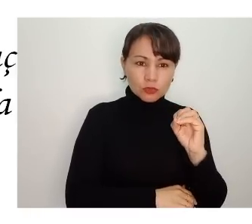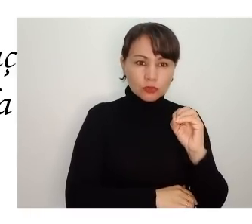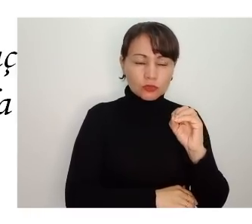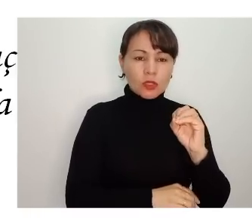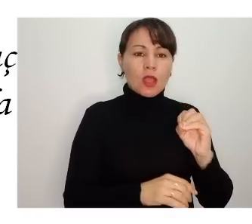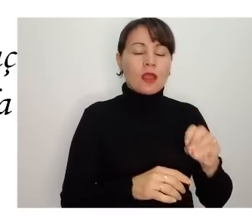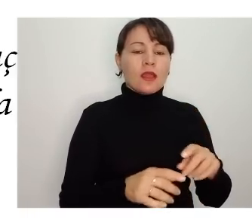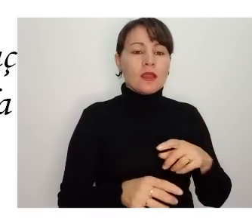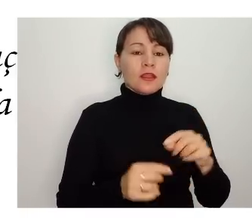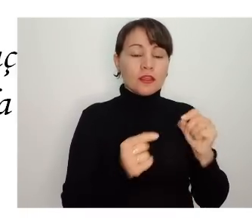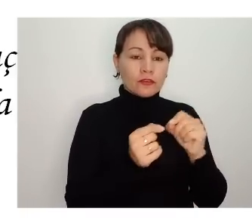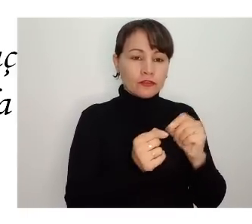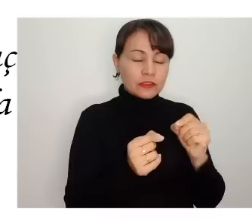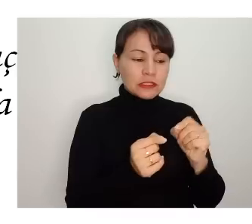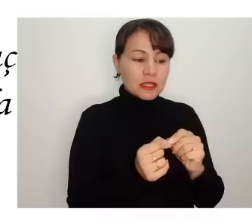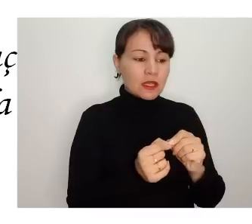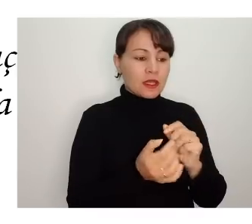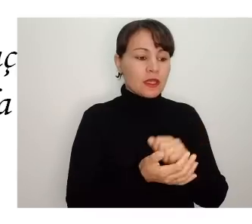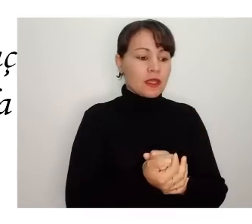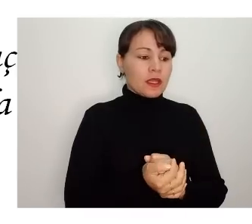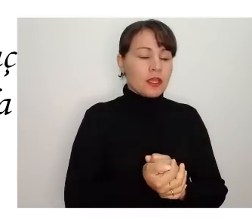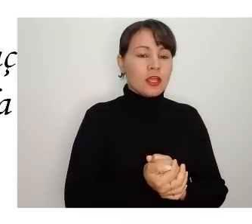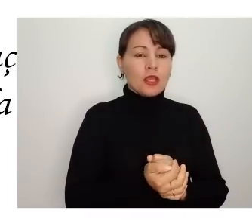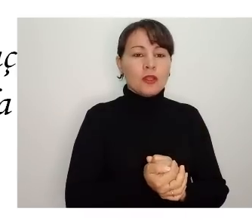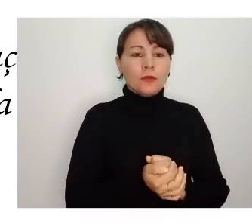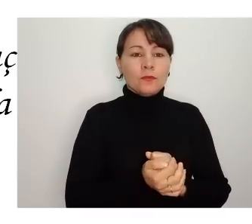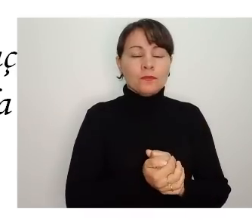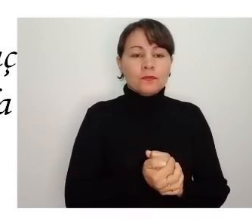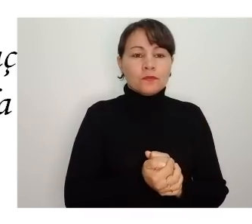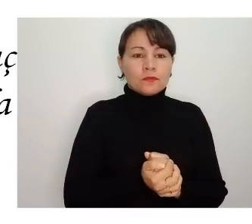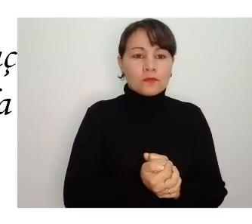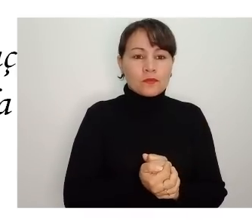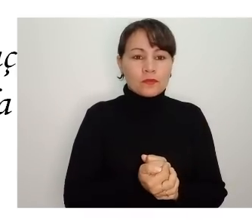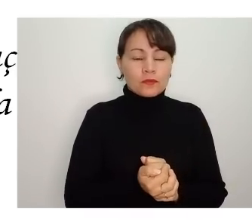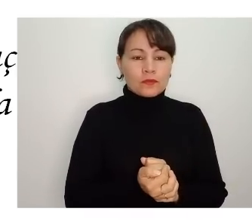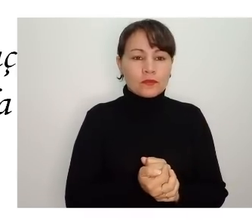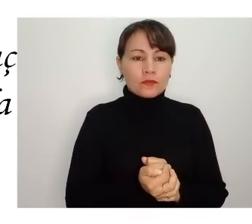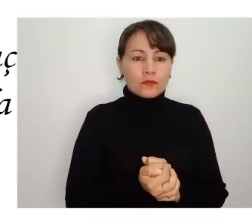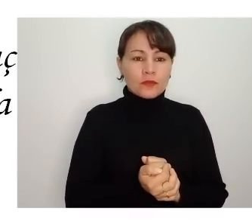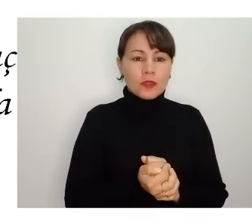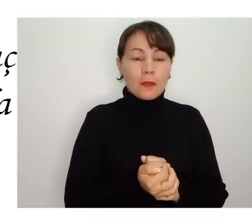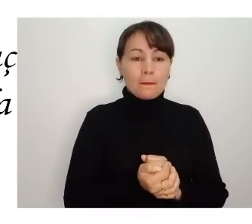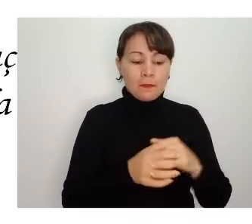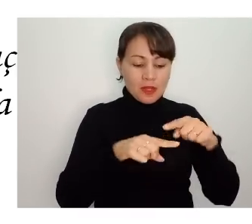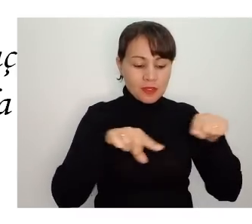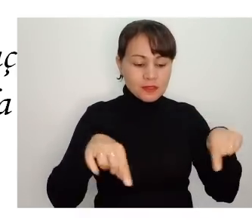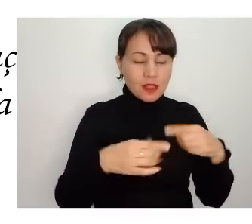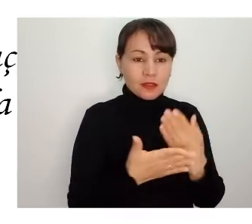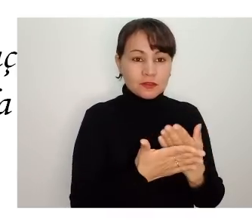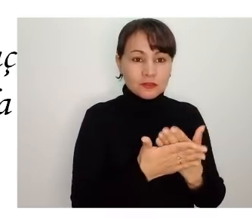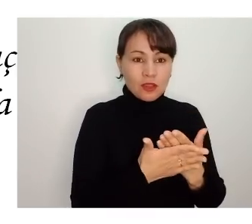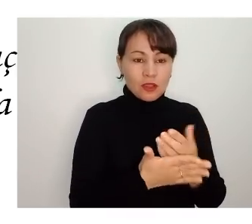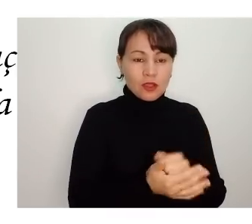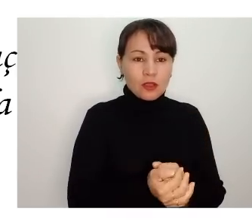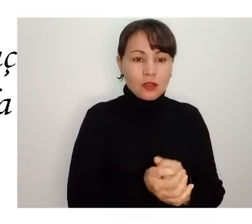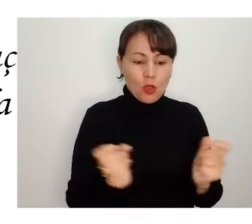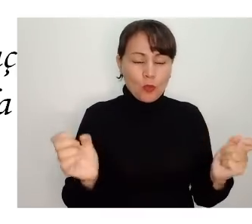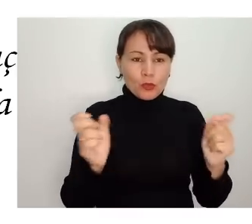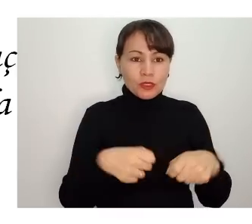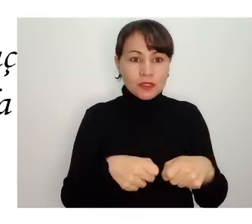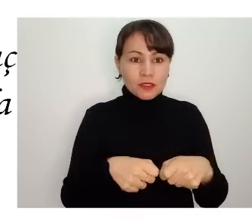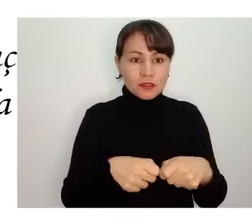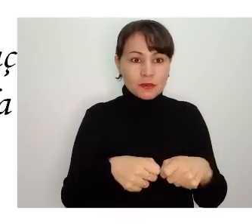que eles fizeram no laboratório, para a sala de aula,